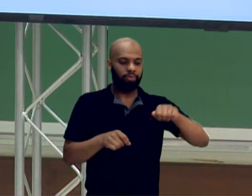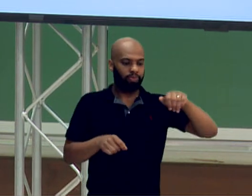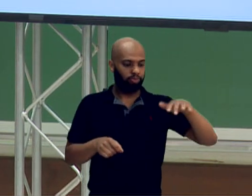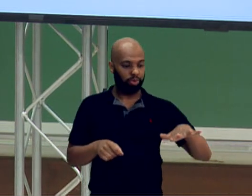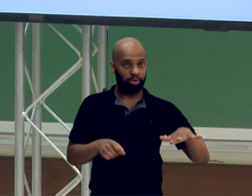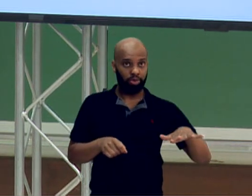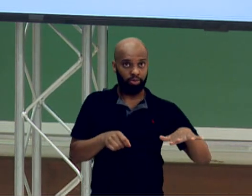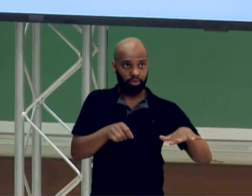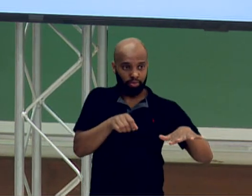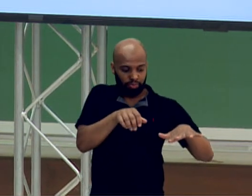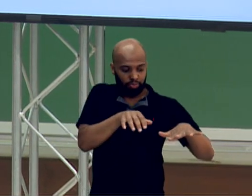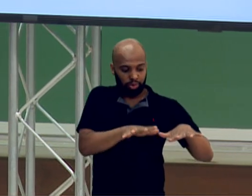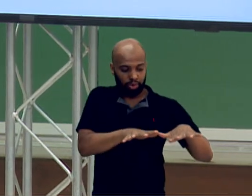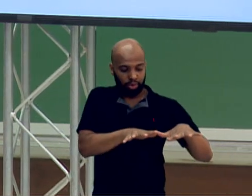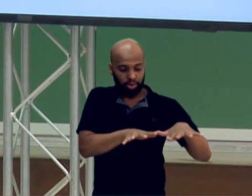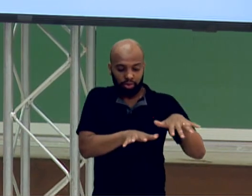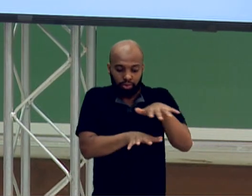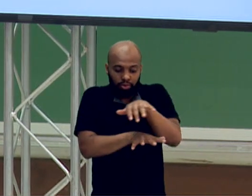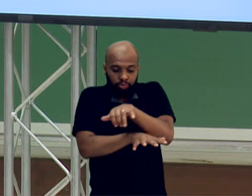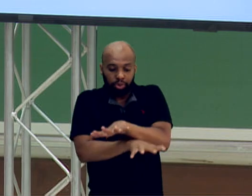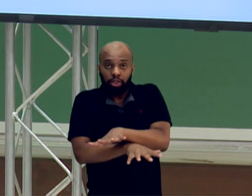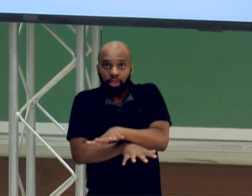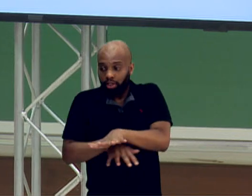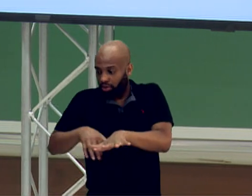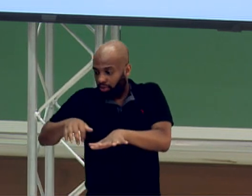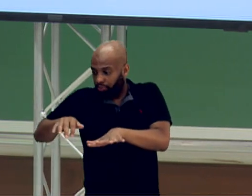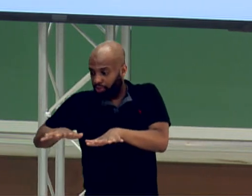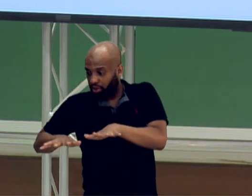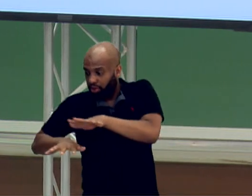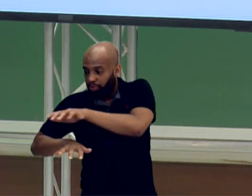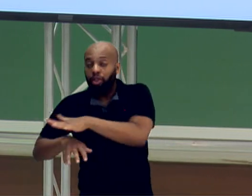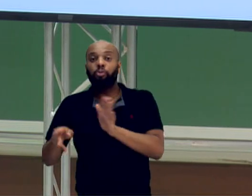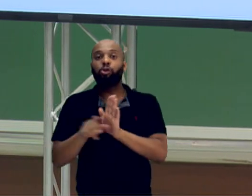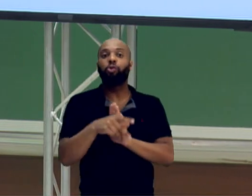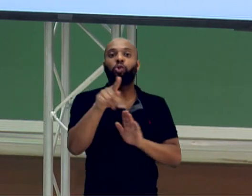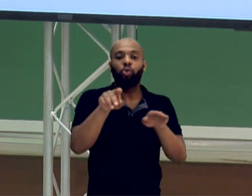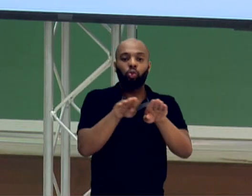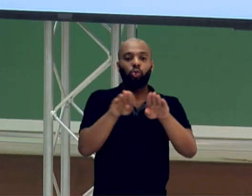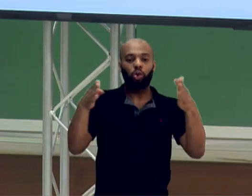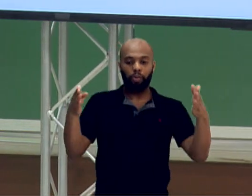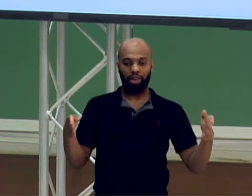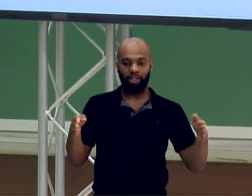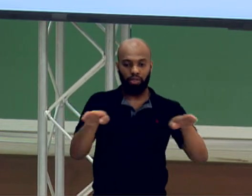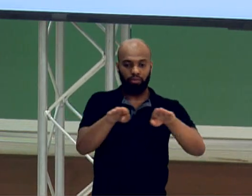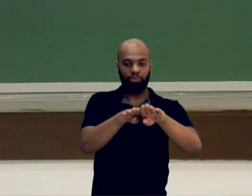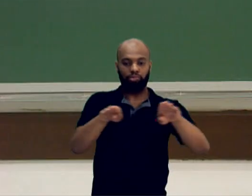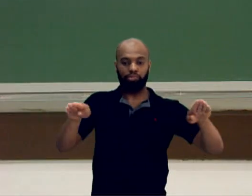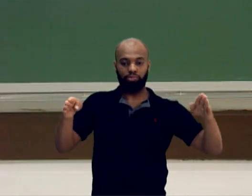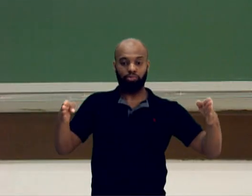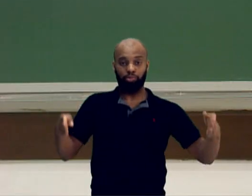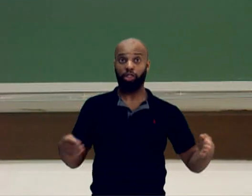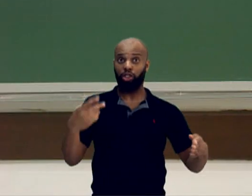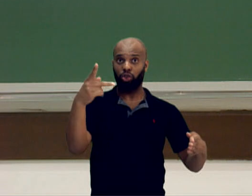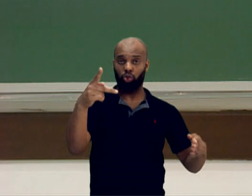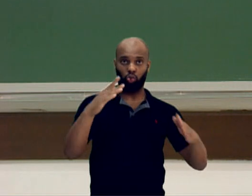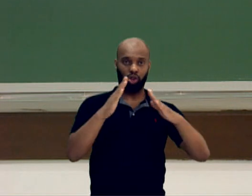Muito bem. Posição vertical é aquela onde a gente fala que é a posição de